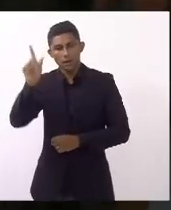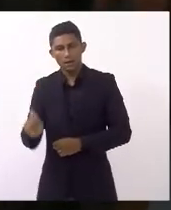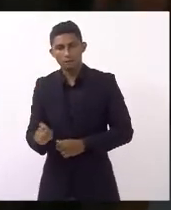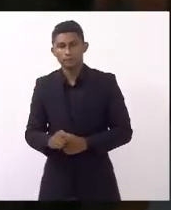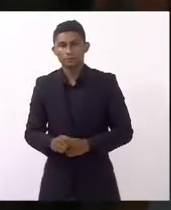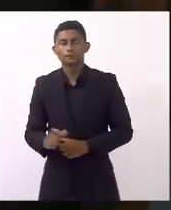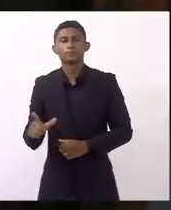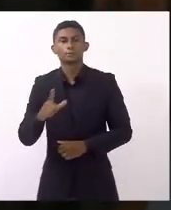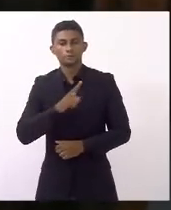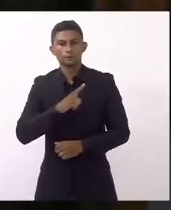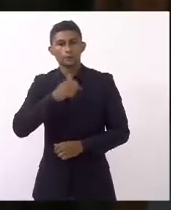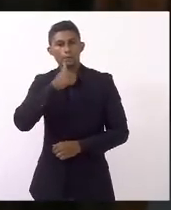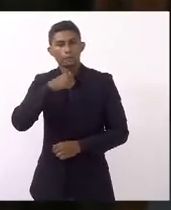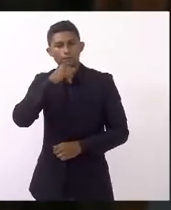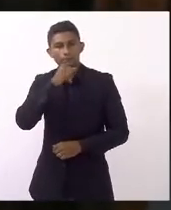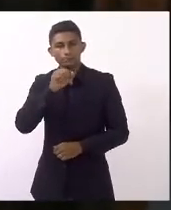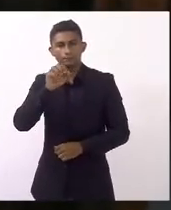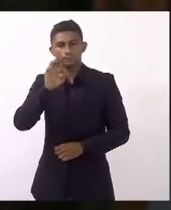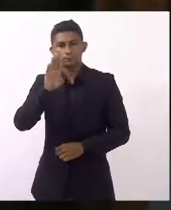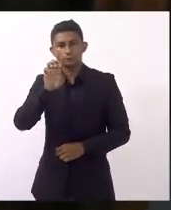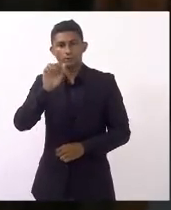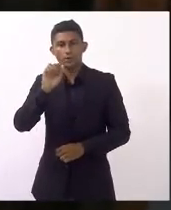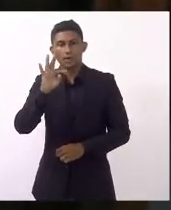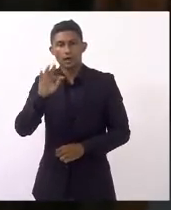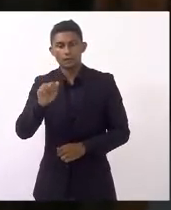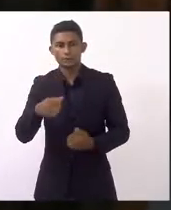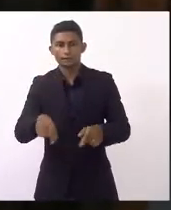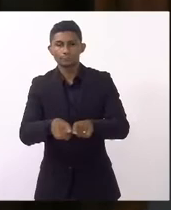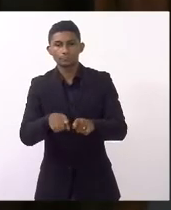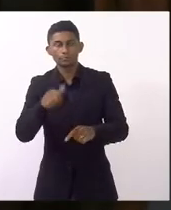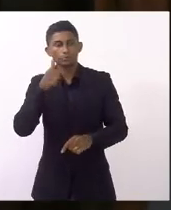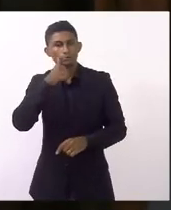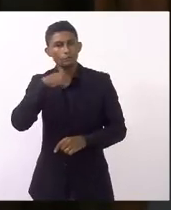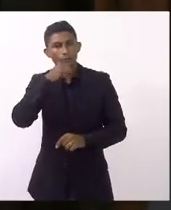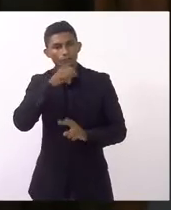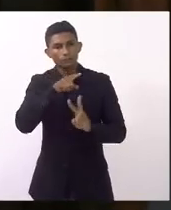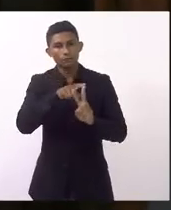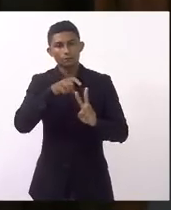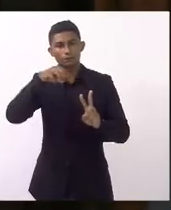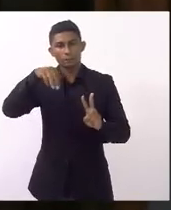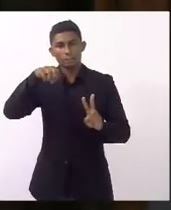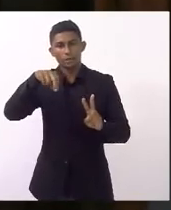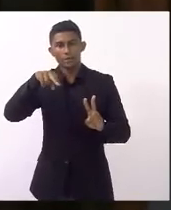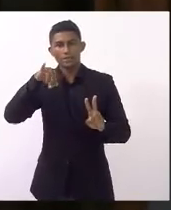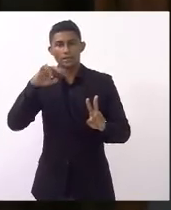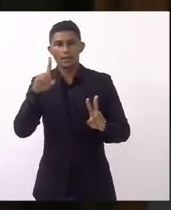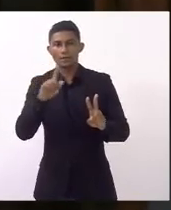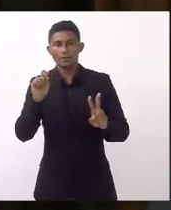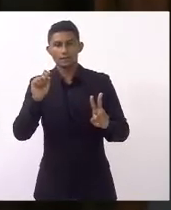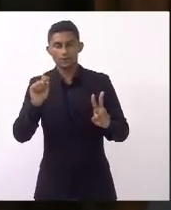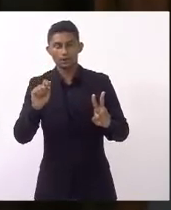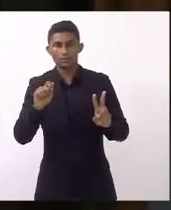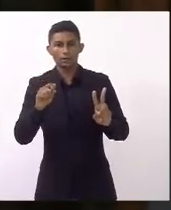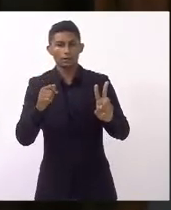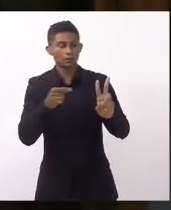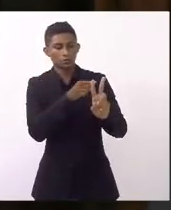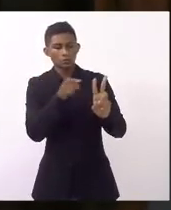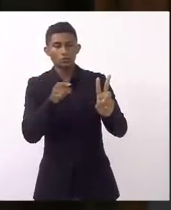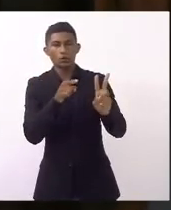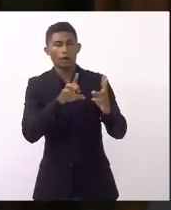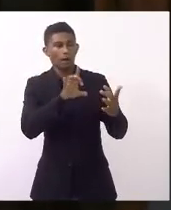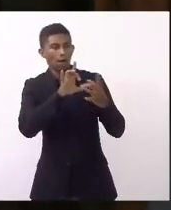mãe Beata mãe meninazinha como duas companheiras fundamentais na